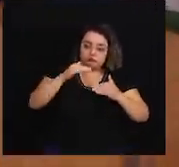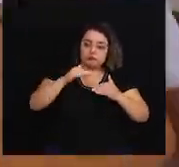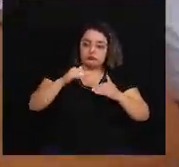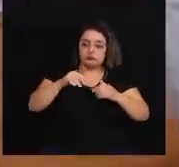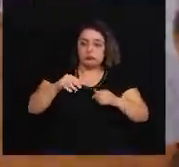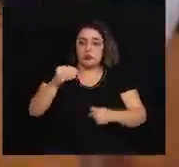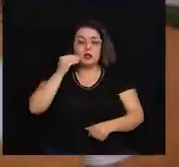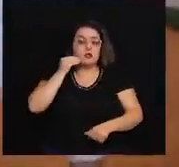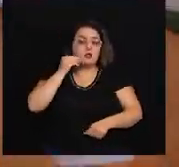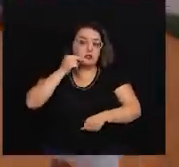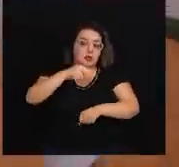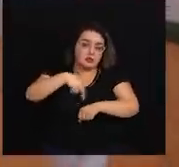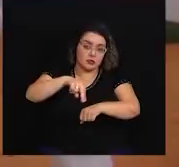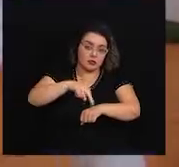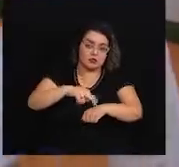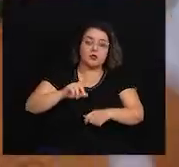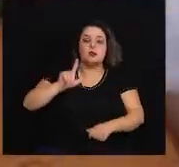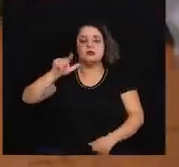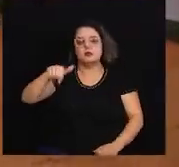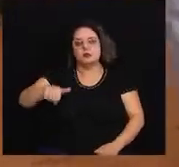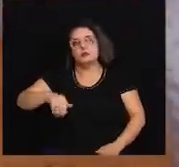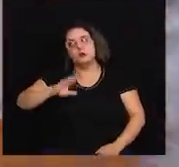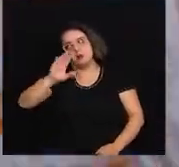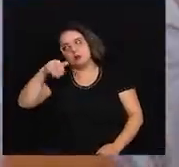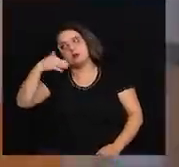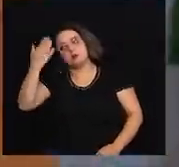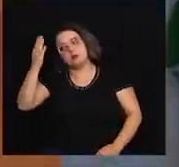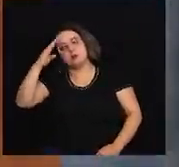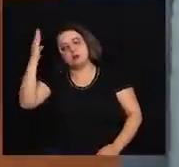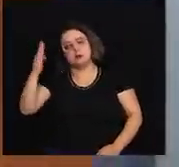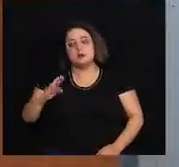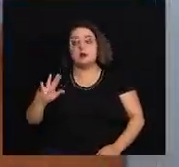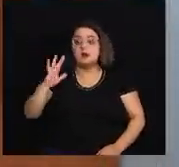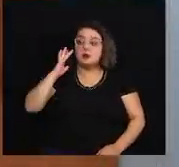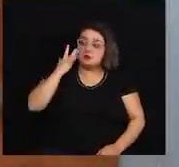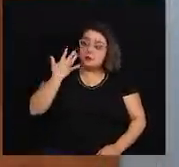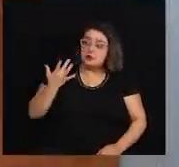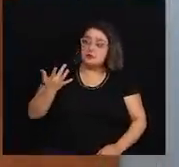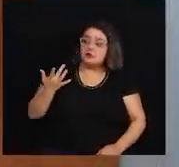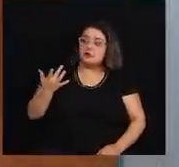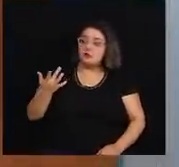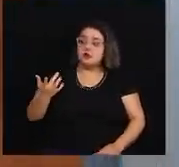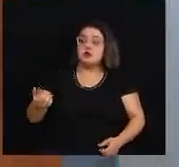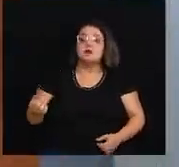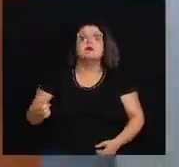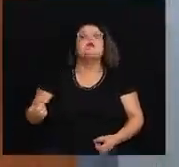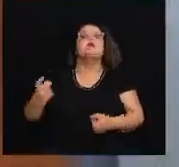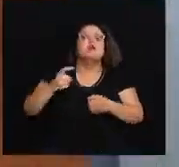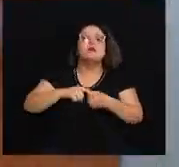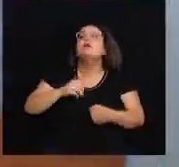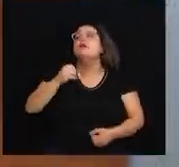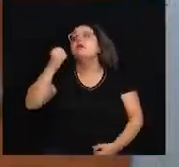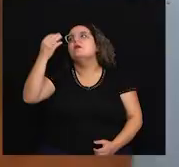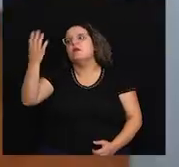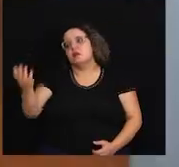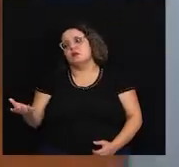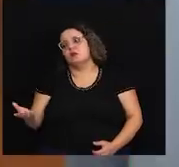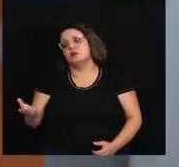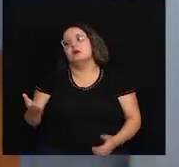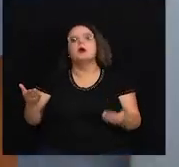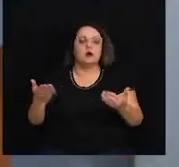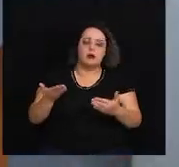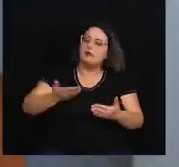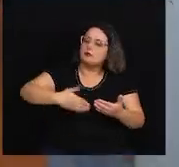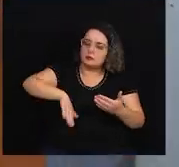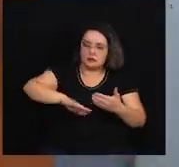nacional e depois Internacional e acha ainda que você vai falar assim você voltou a viajar internacionalmente lá agora porque com dor